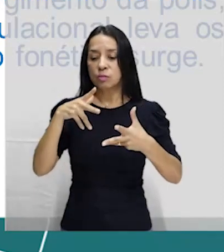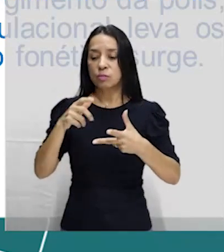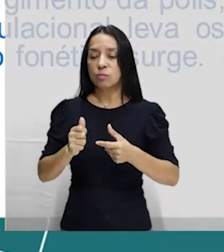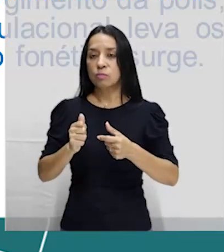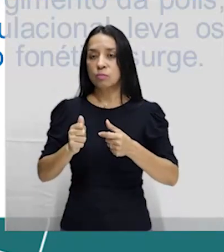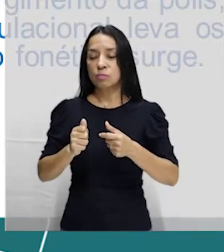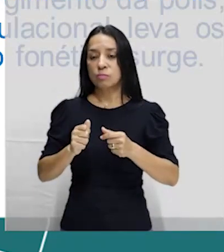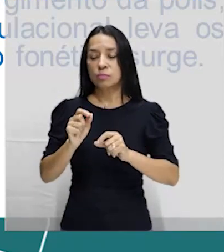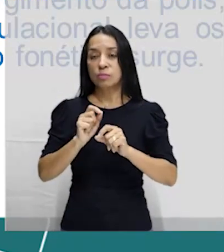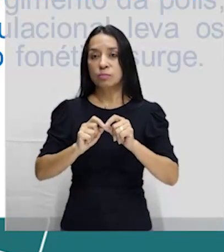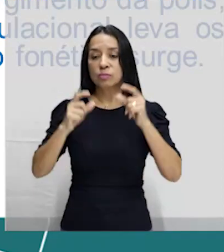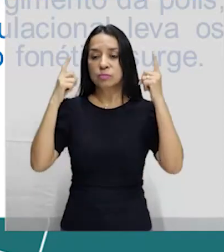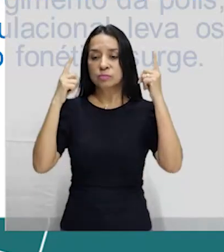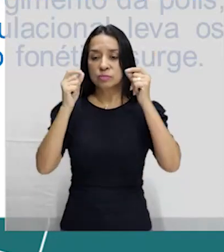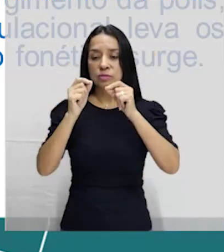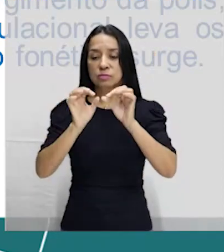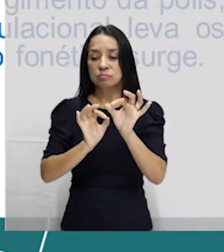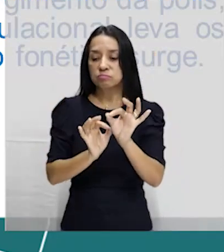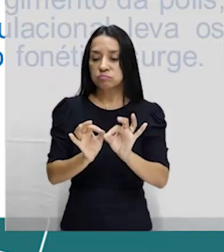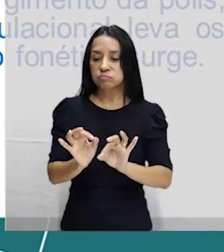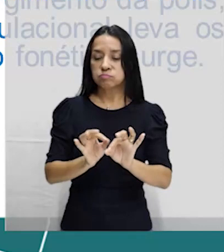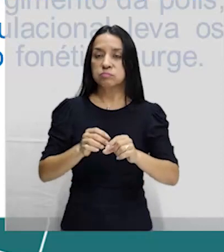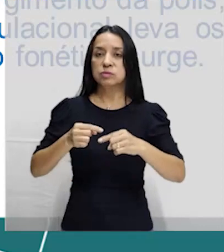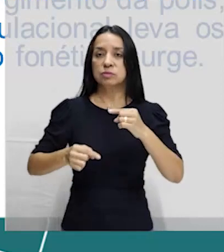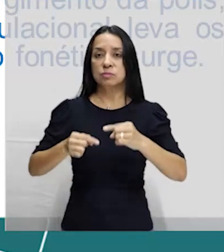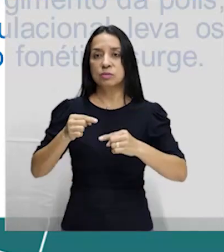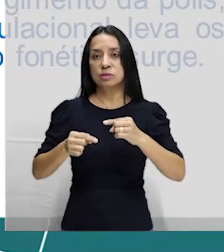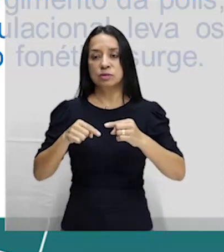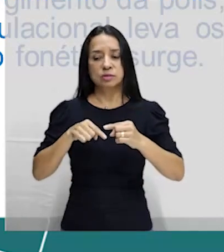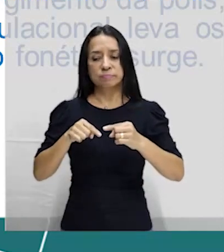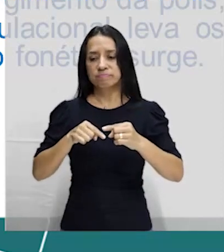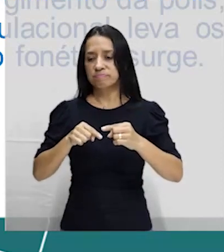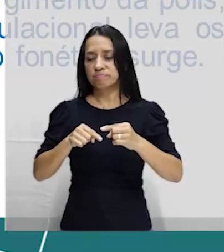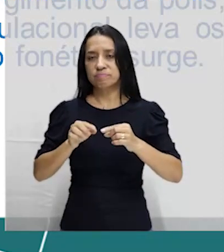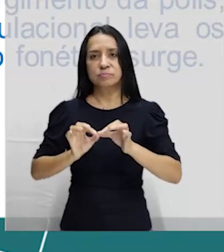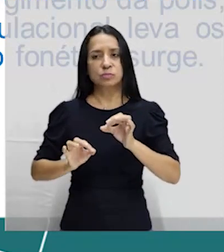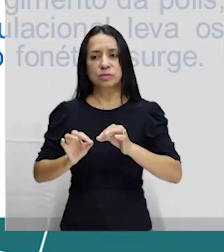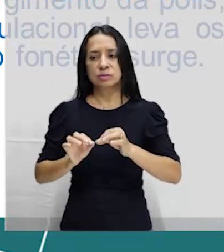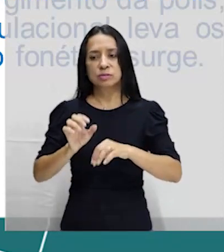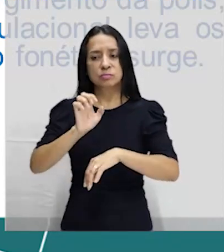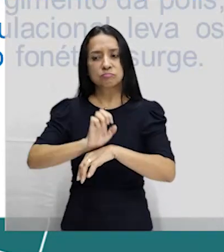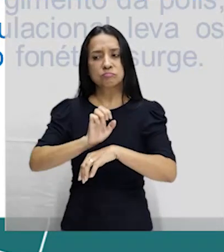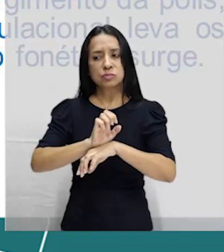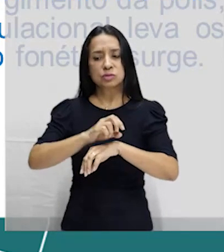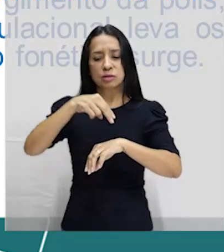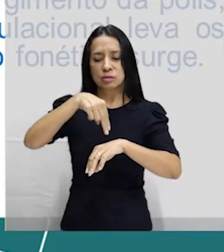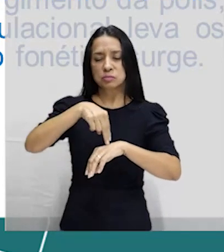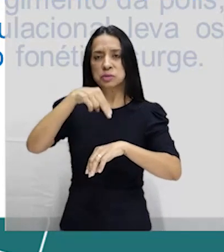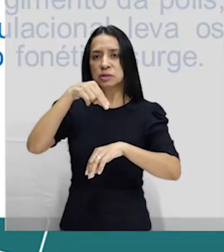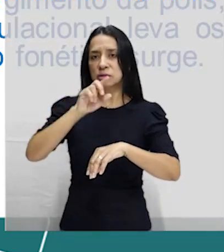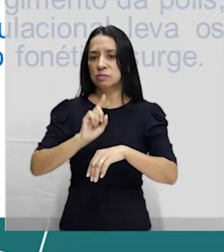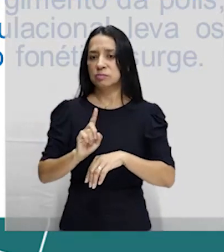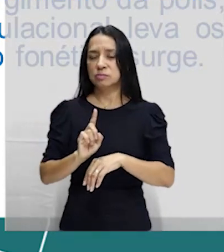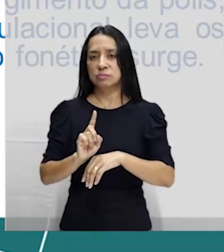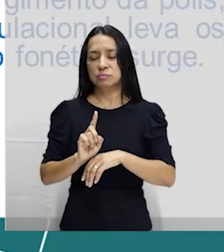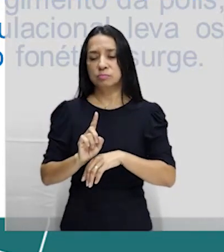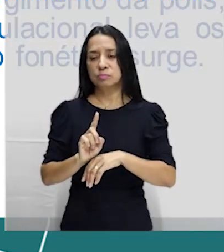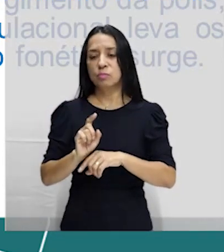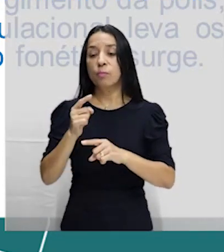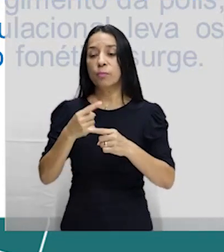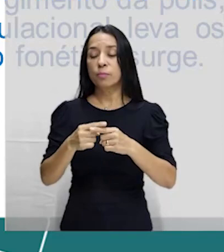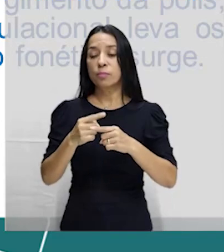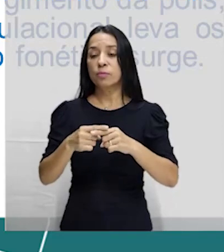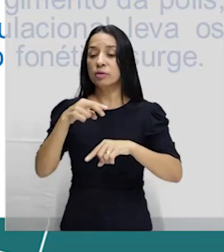grego com essa formação política, eles não formariam hoje um Estado-nação. Porque um Estado-nação,